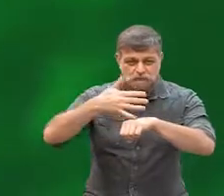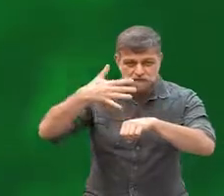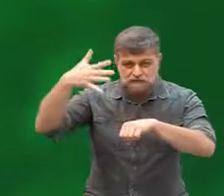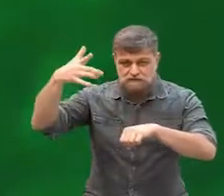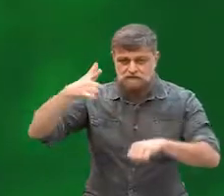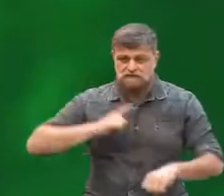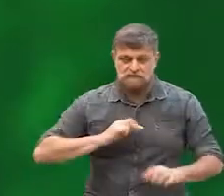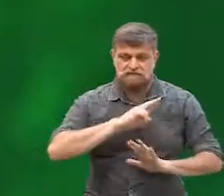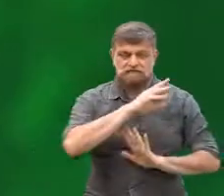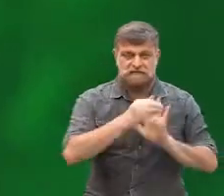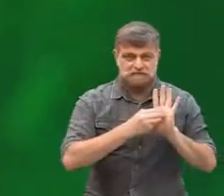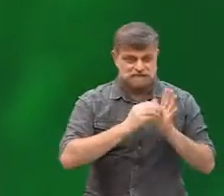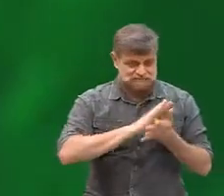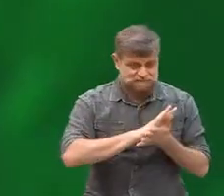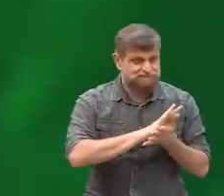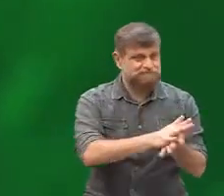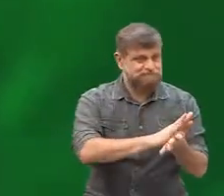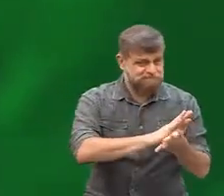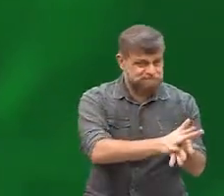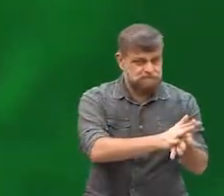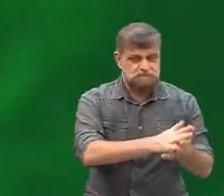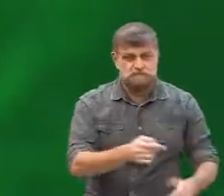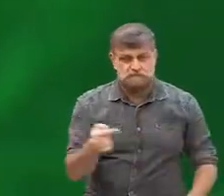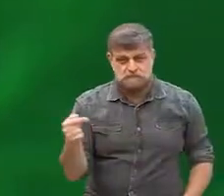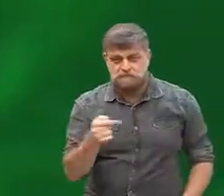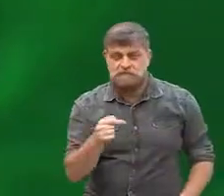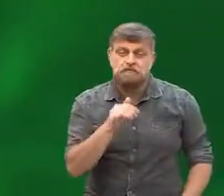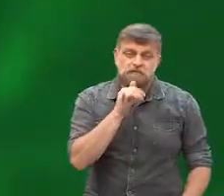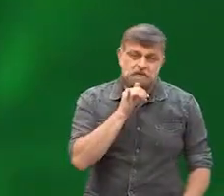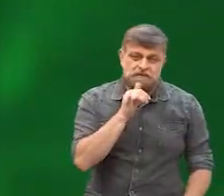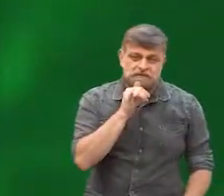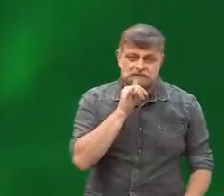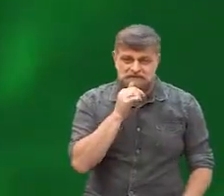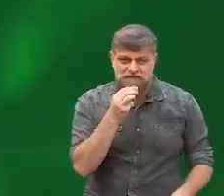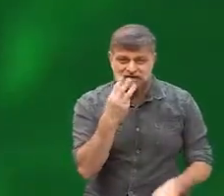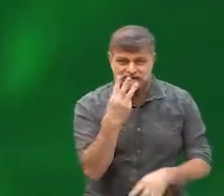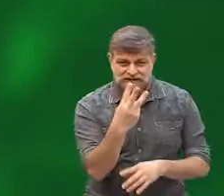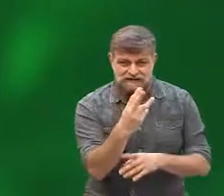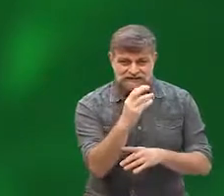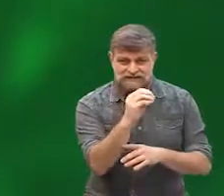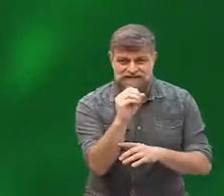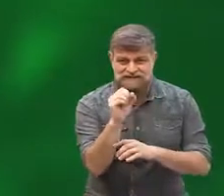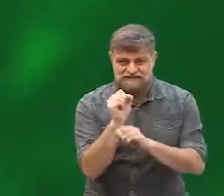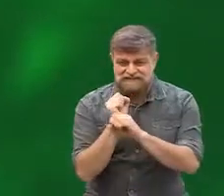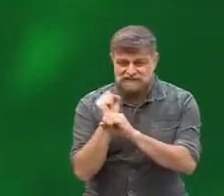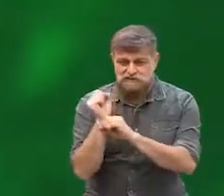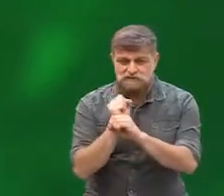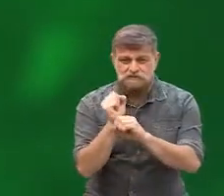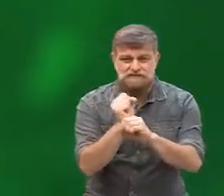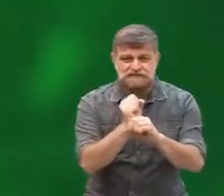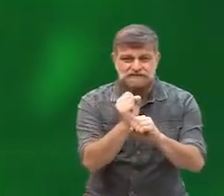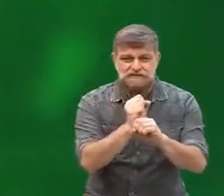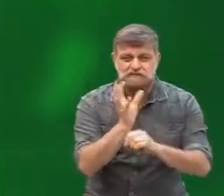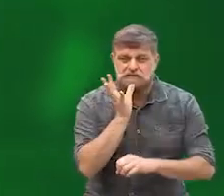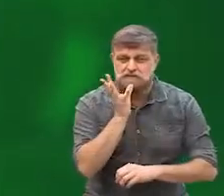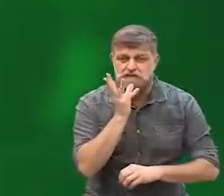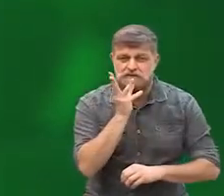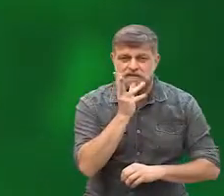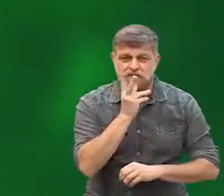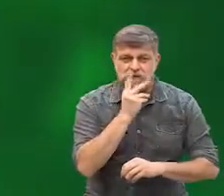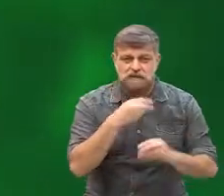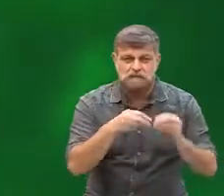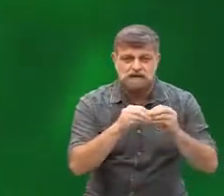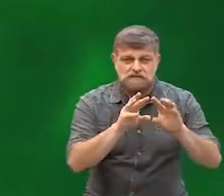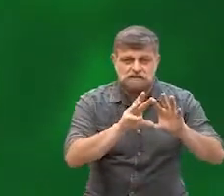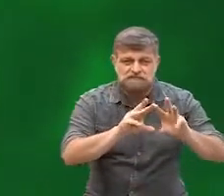alto impacto sobre o meio ambiente. Este, por exemplo, leva mais de 300 anos para se degradar. Por outro